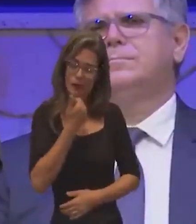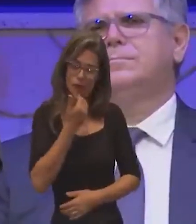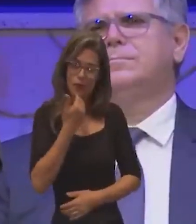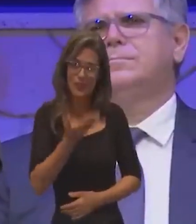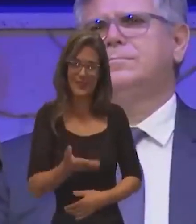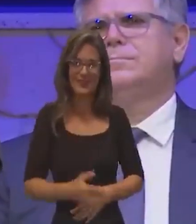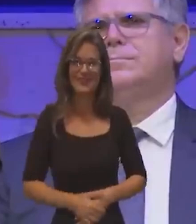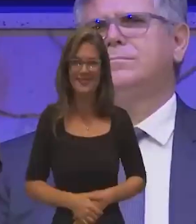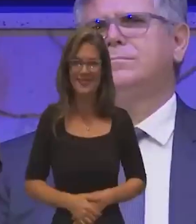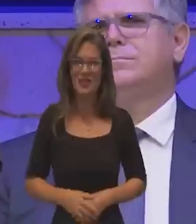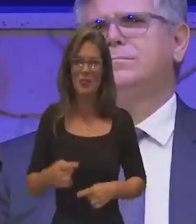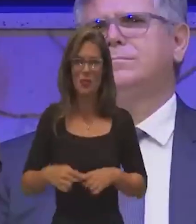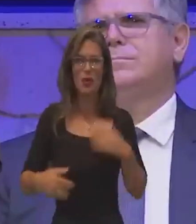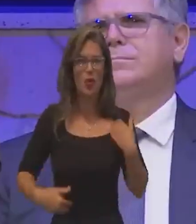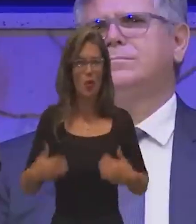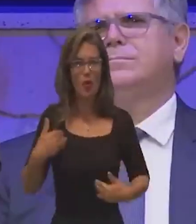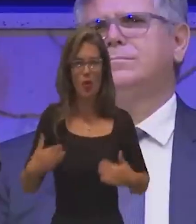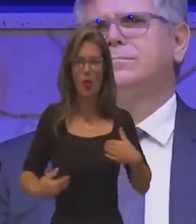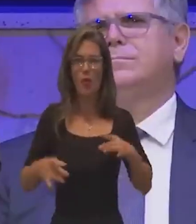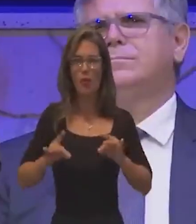Valorizemos aquilo que importa,